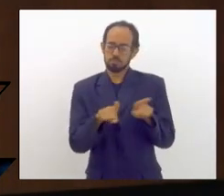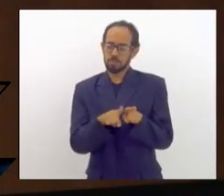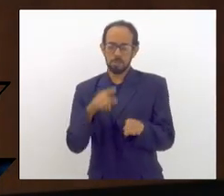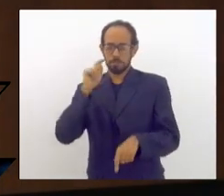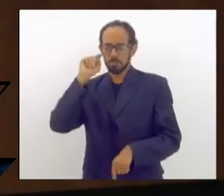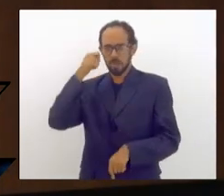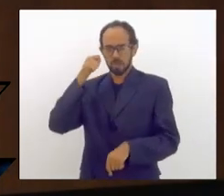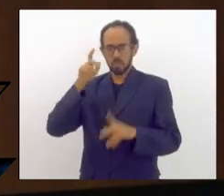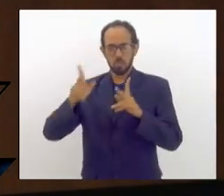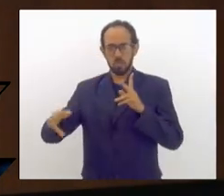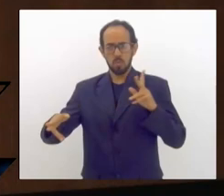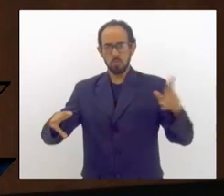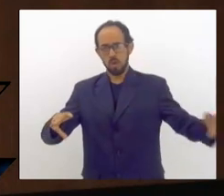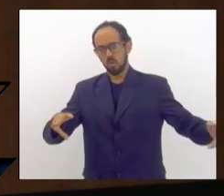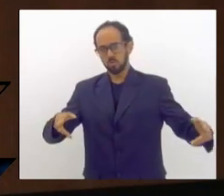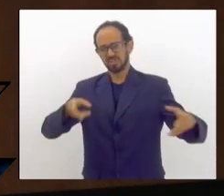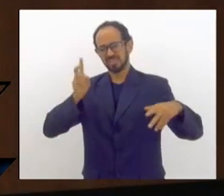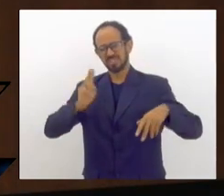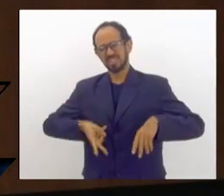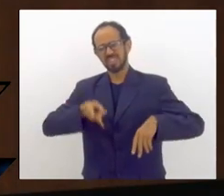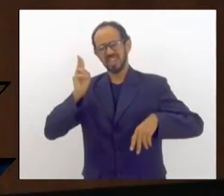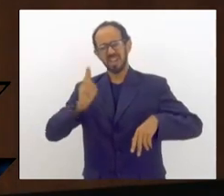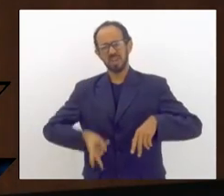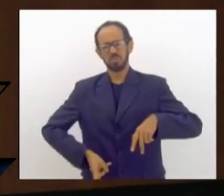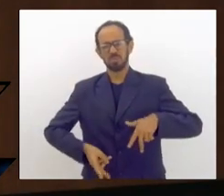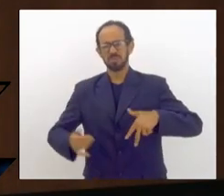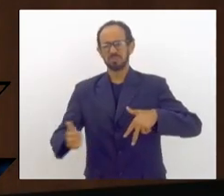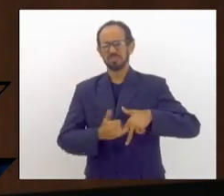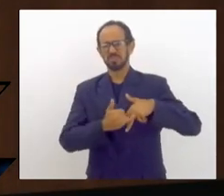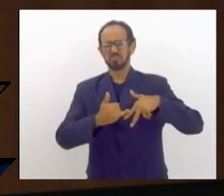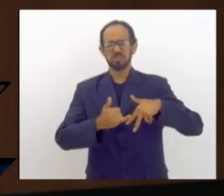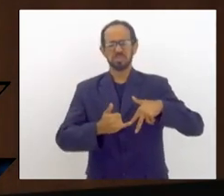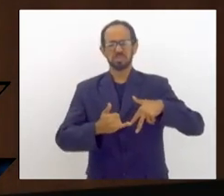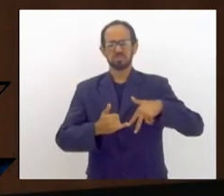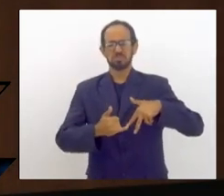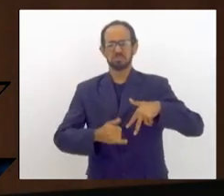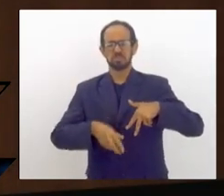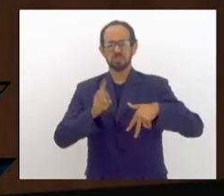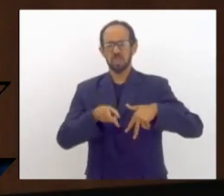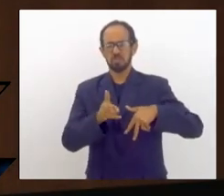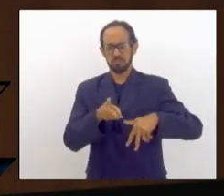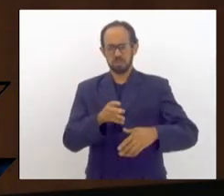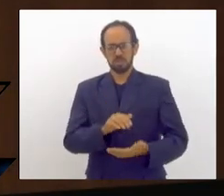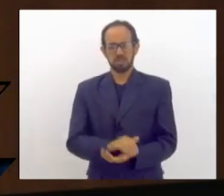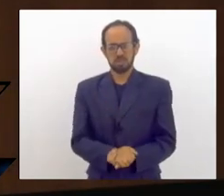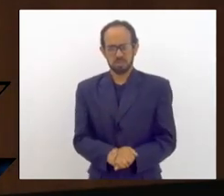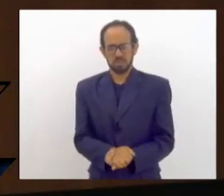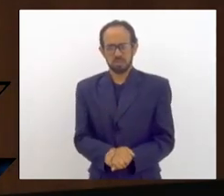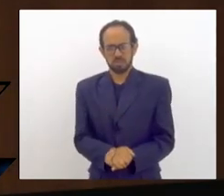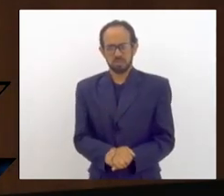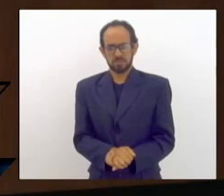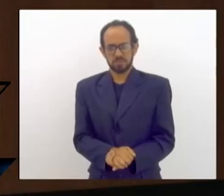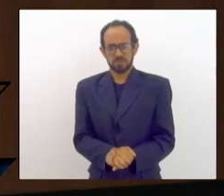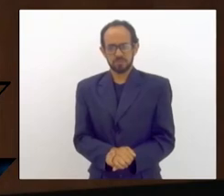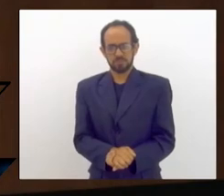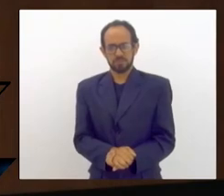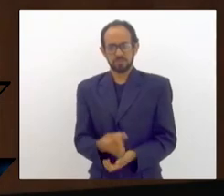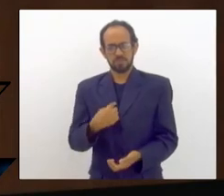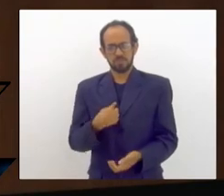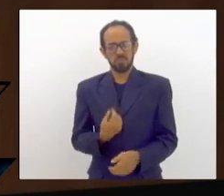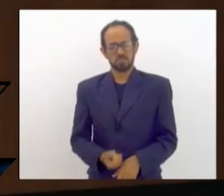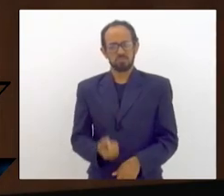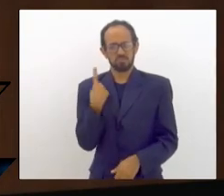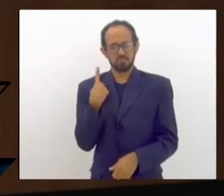A todo momento é esse vitimismo. A todo momento. E me causa